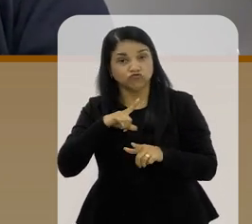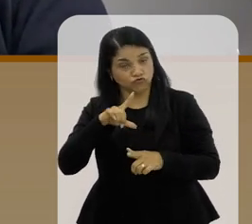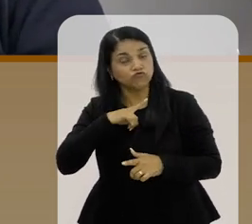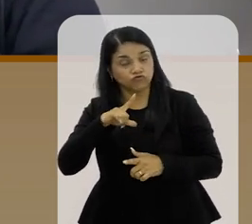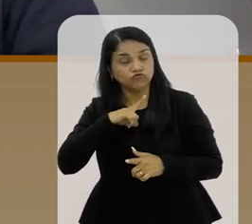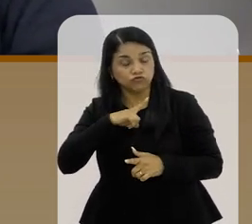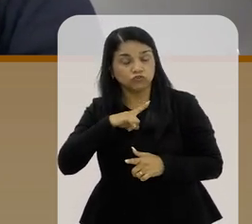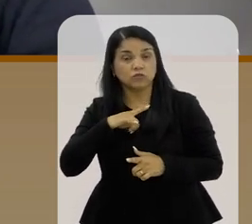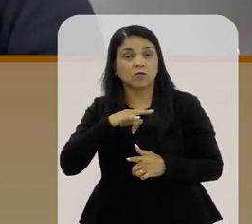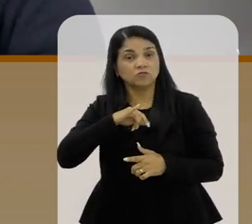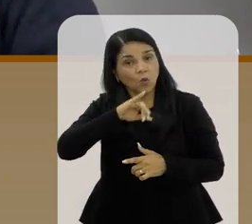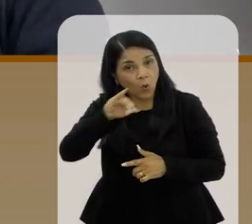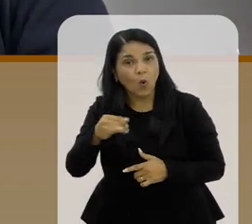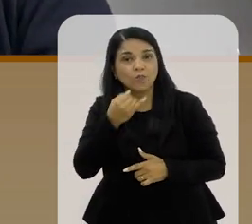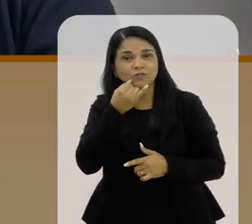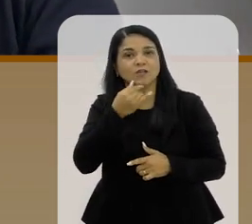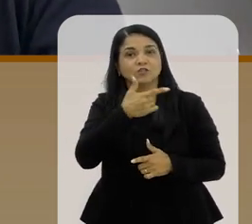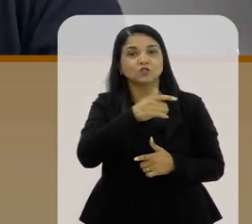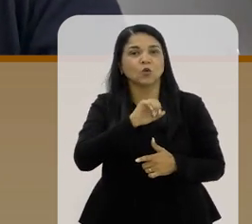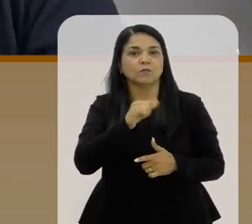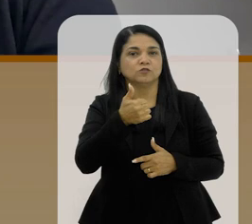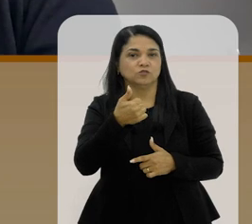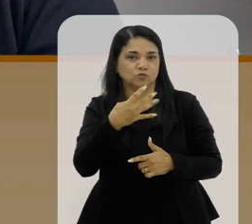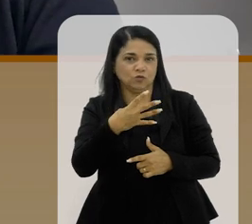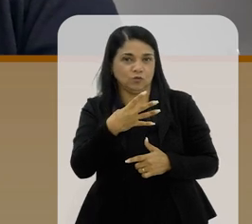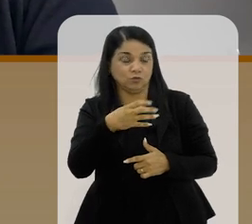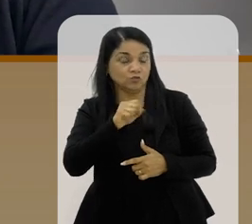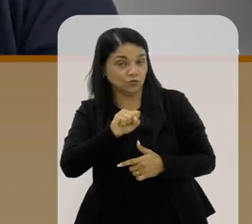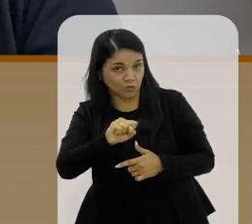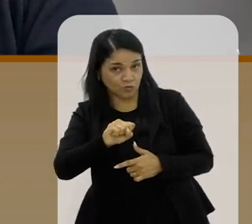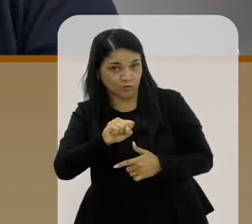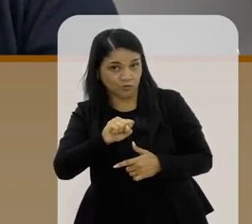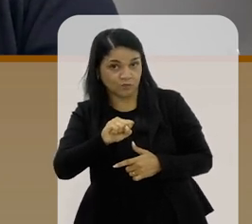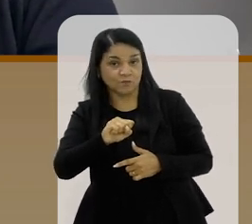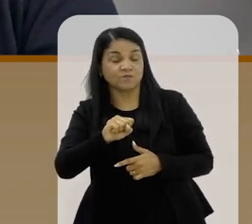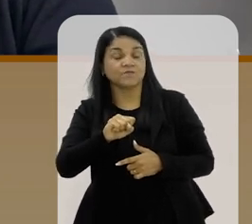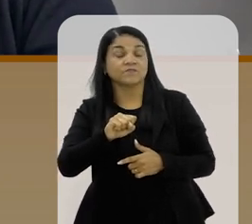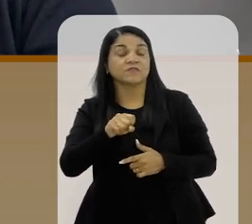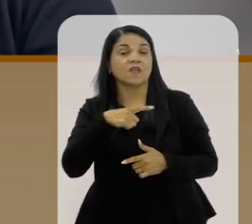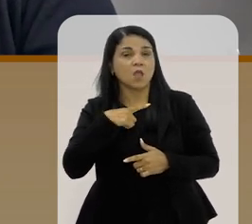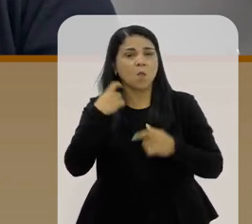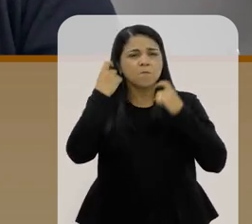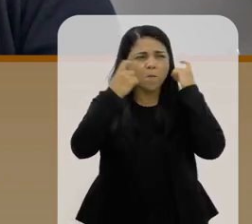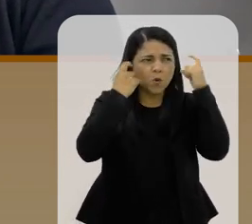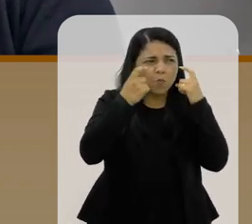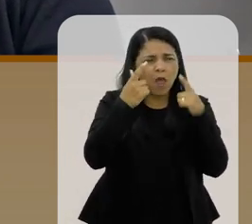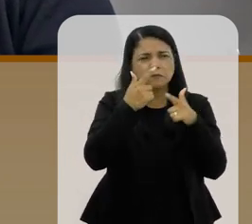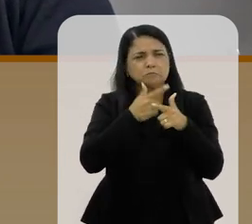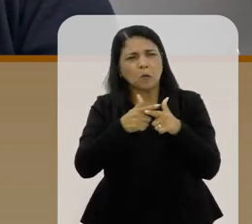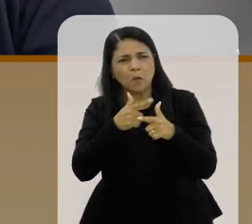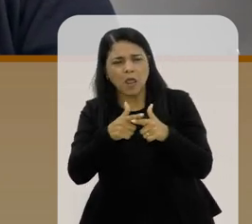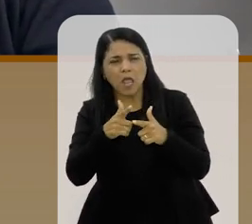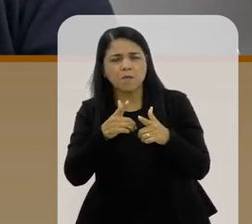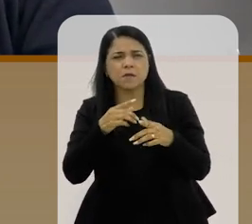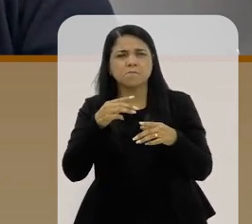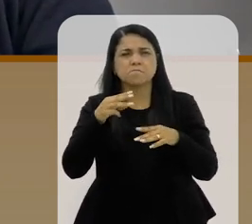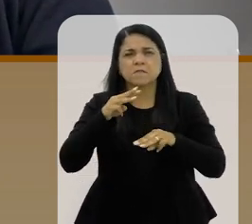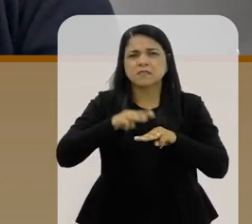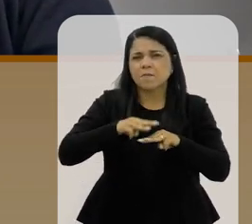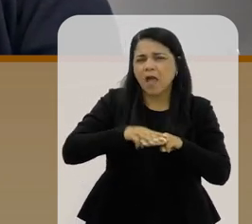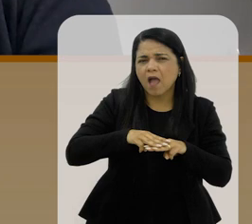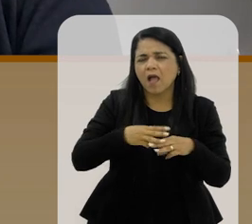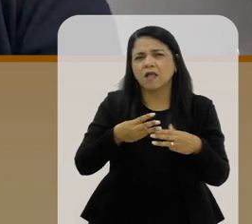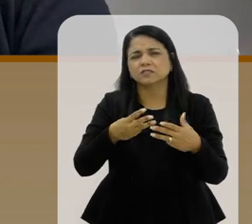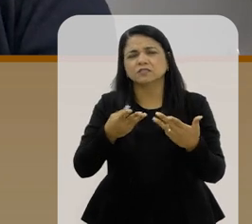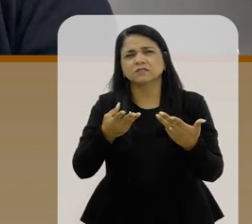mais uma chance em 2018 se eu não tivesse recebido em 2014. E por alguma razão eu estava muito preocupado com os meus problemas na época,